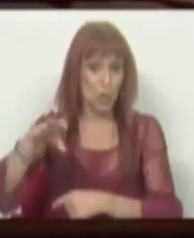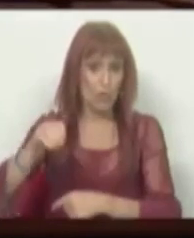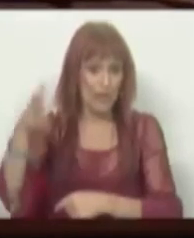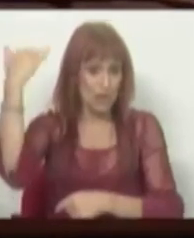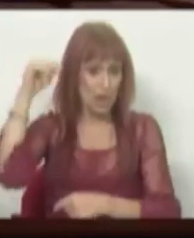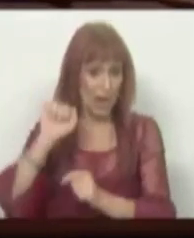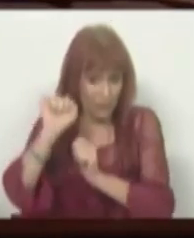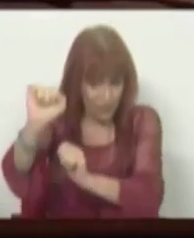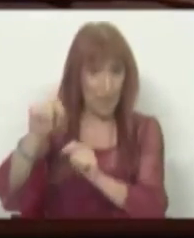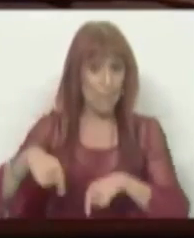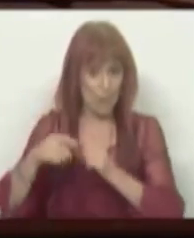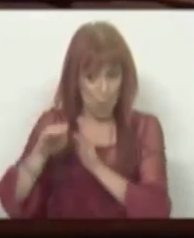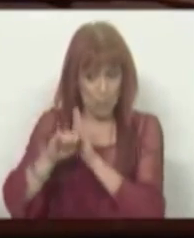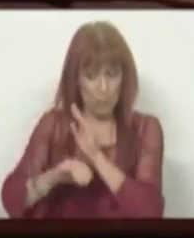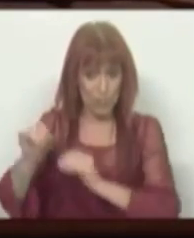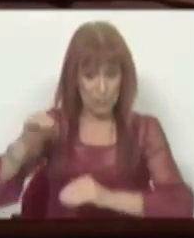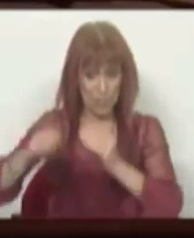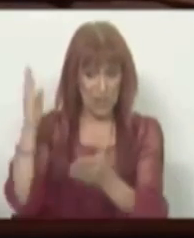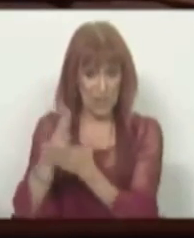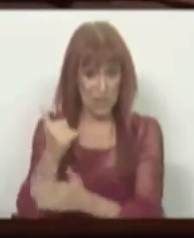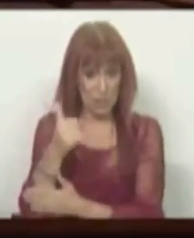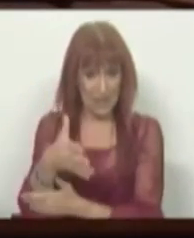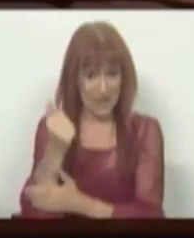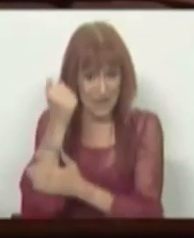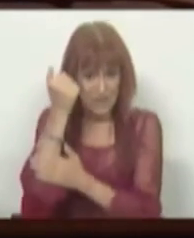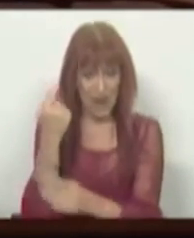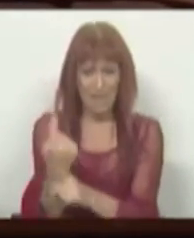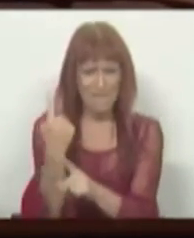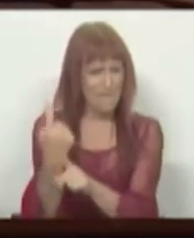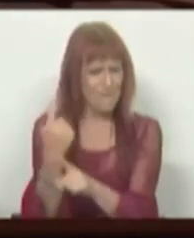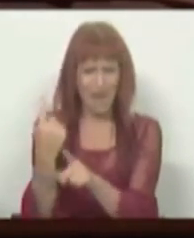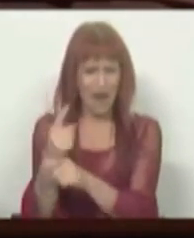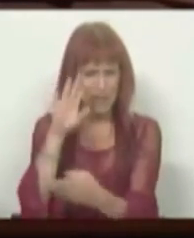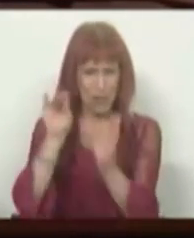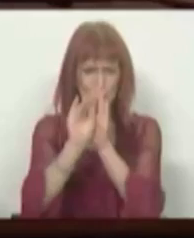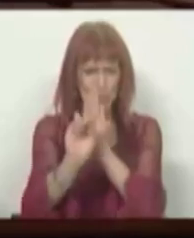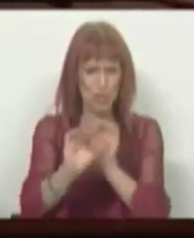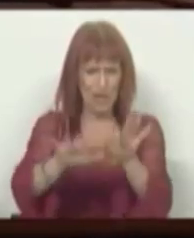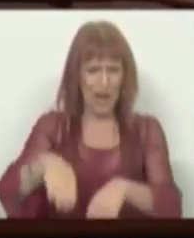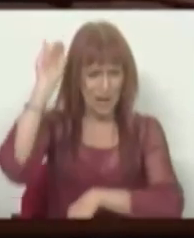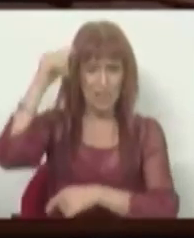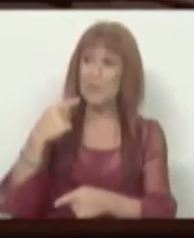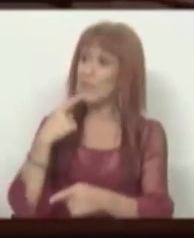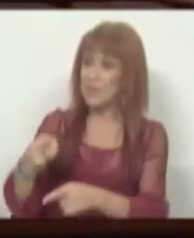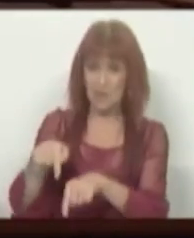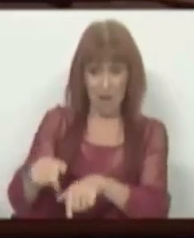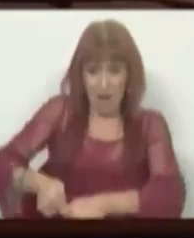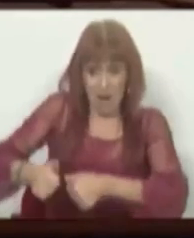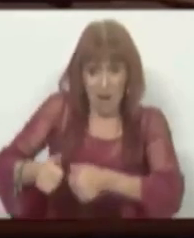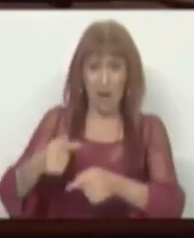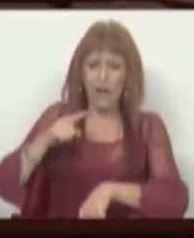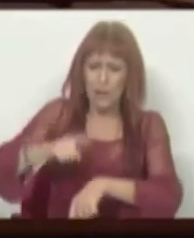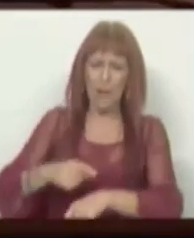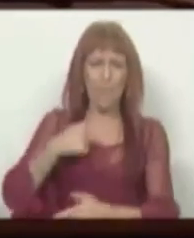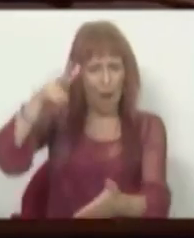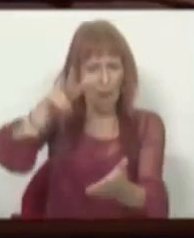que estava no vosso próprio programa eleitoral desde 2015. Há várias resoluções da Assembleia da República que apontam nesse sentido. É a altura